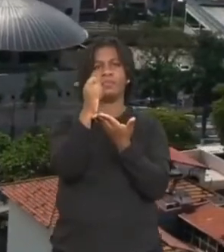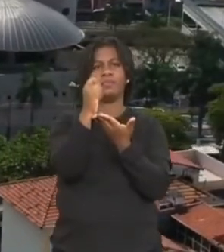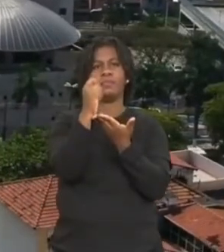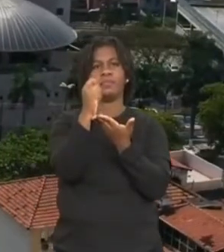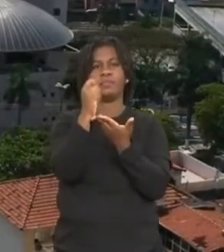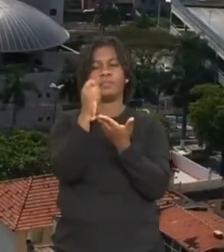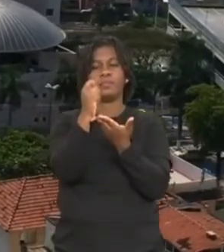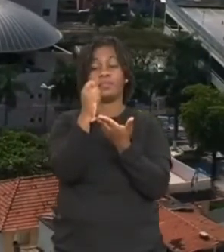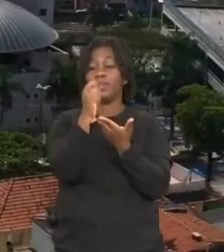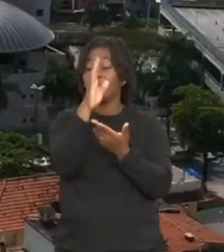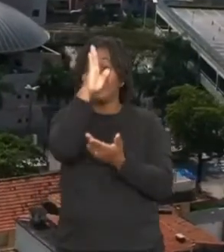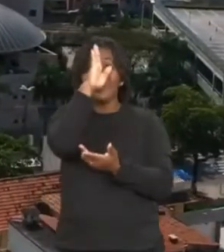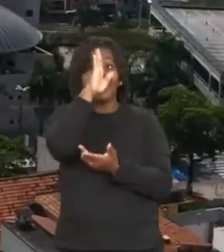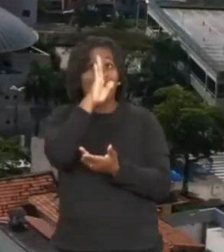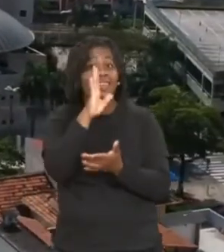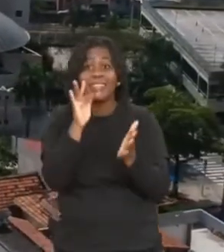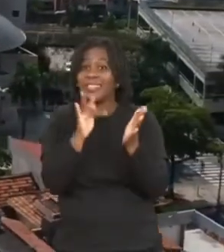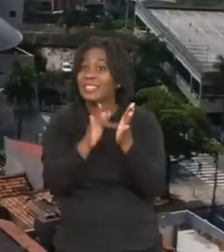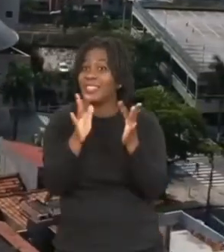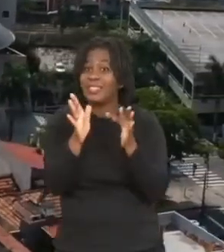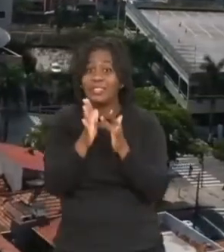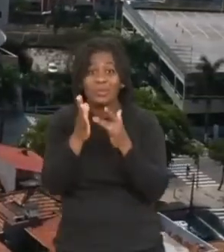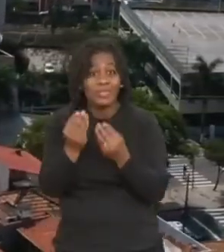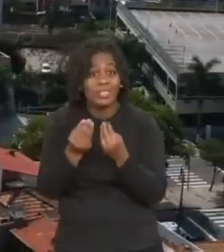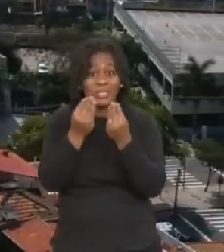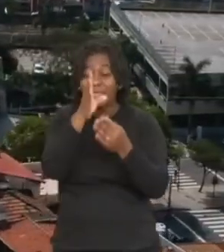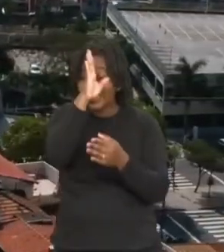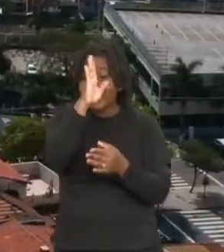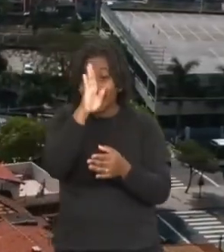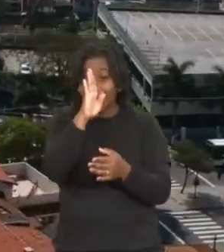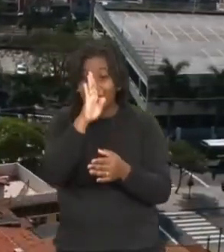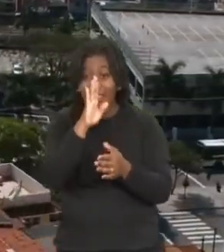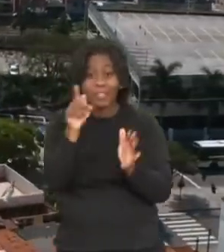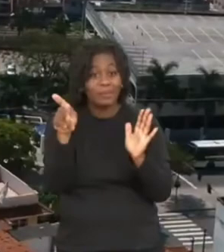Foi de graça, ele deu de graça a vida dele.